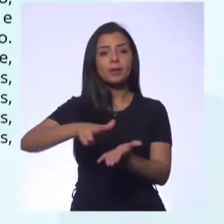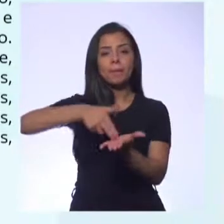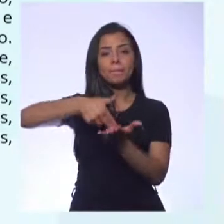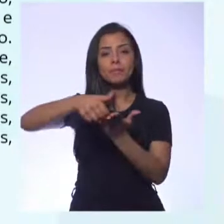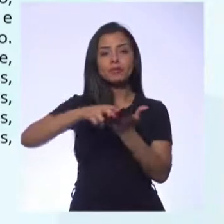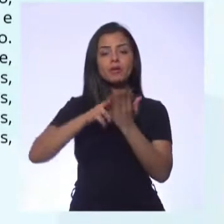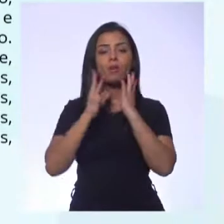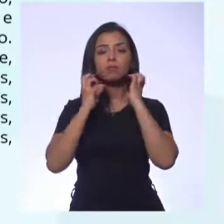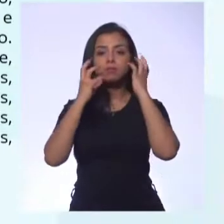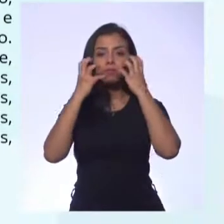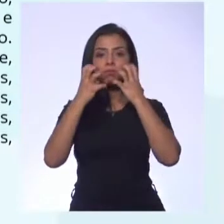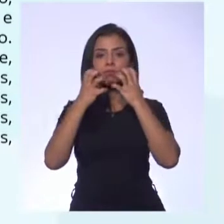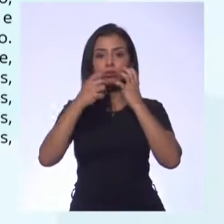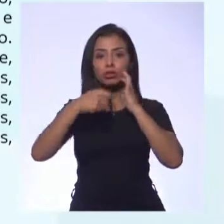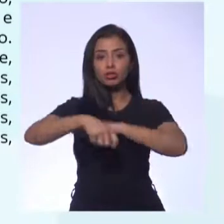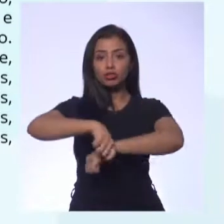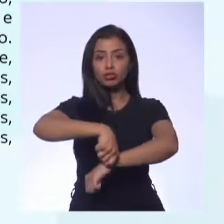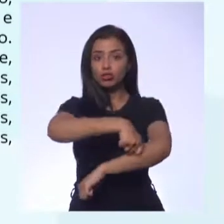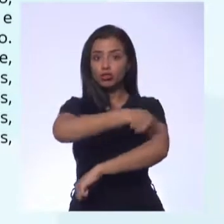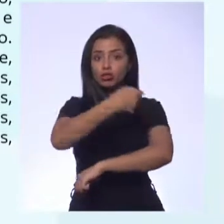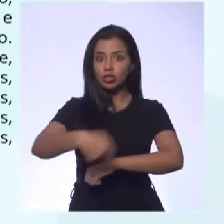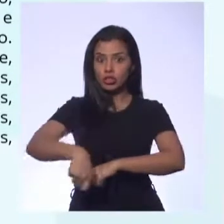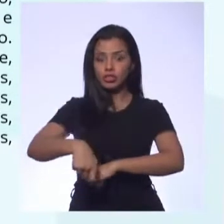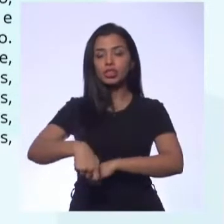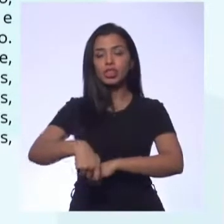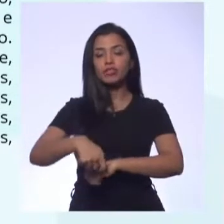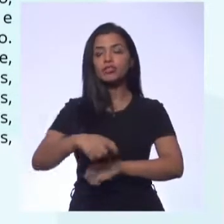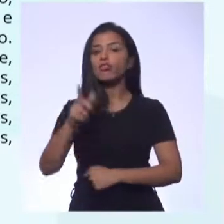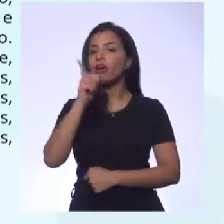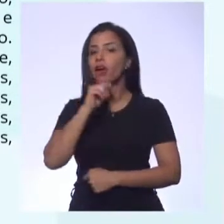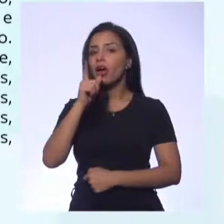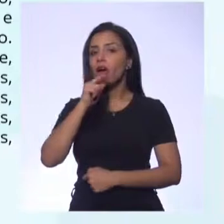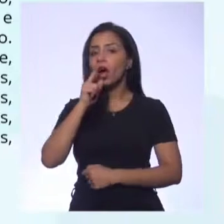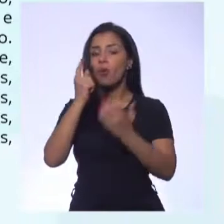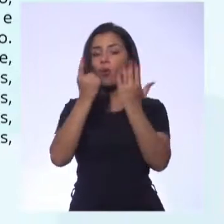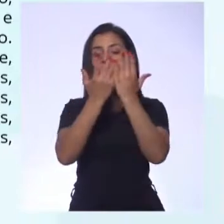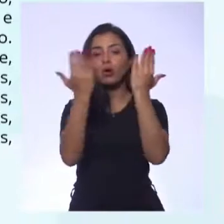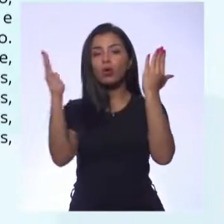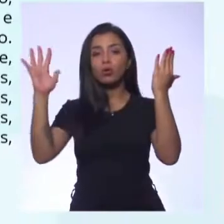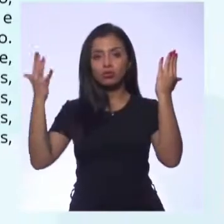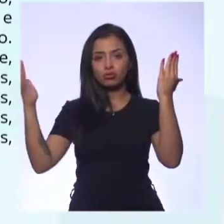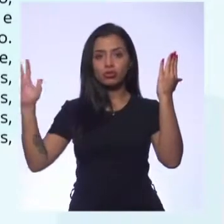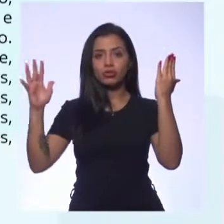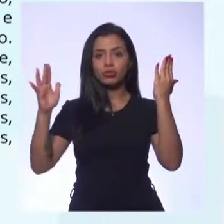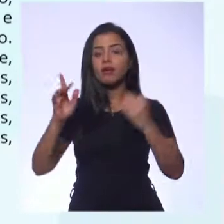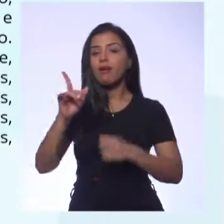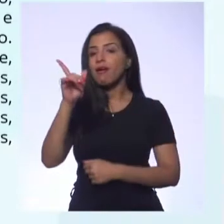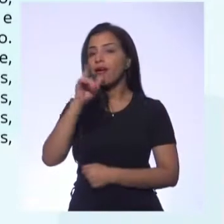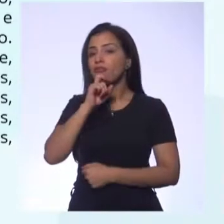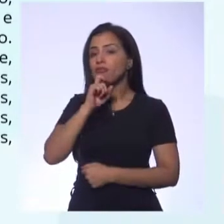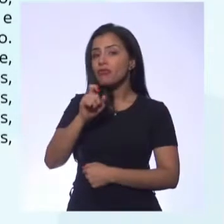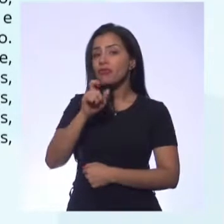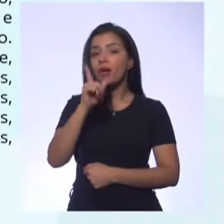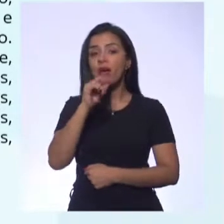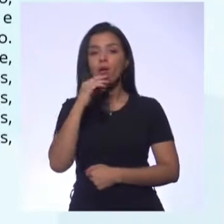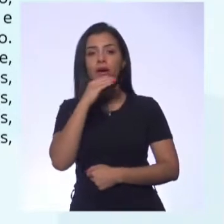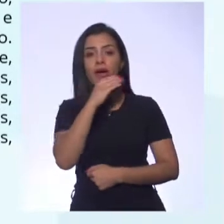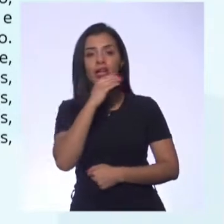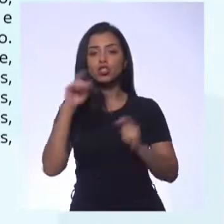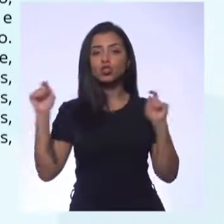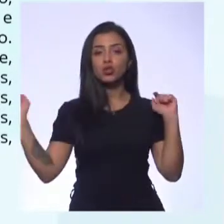espuma, gilete, água, cortina, sabonete, água fria, água quente, toalha.